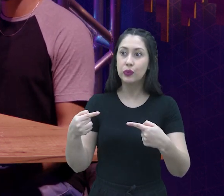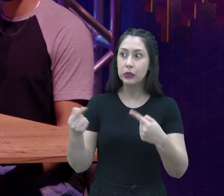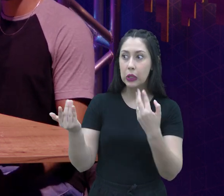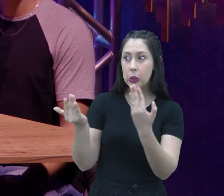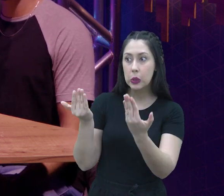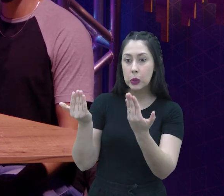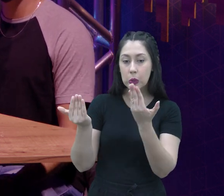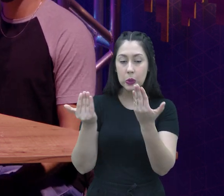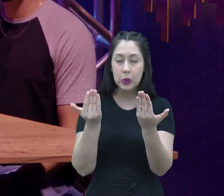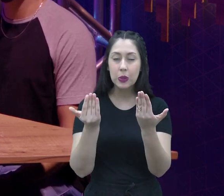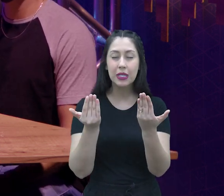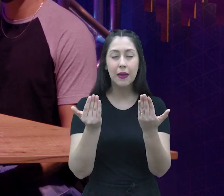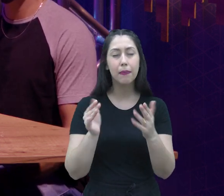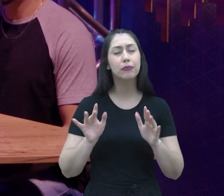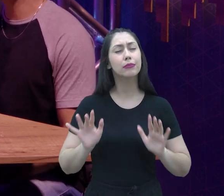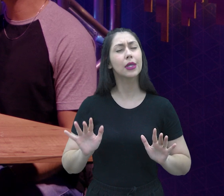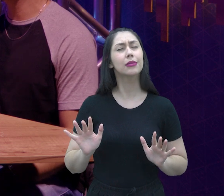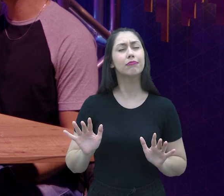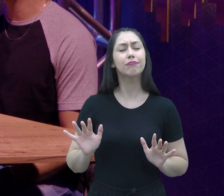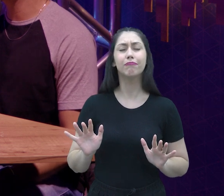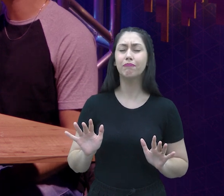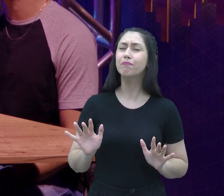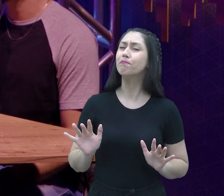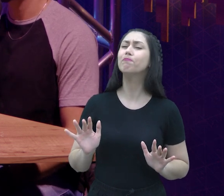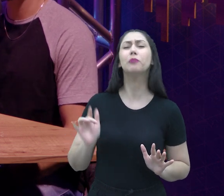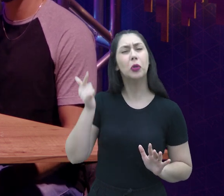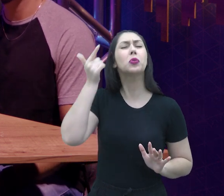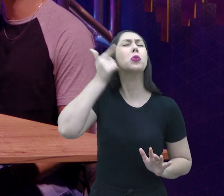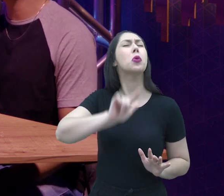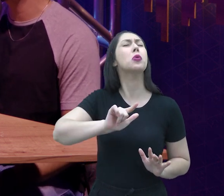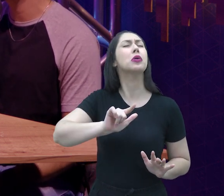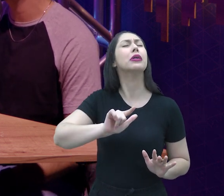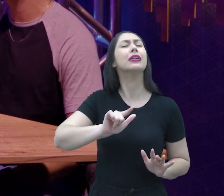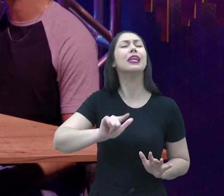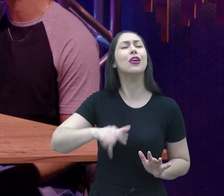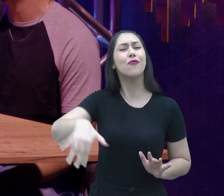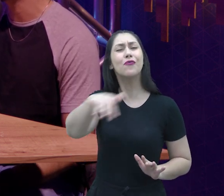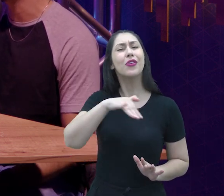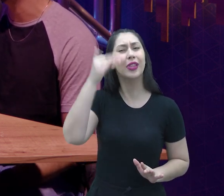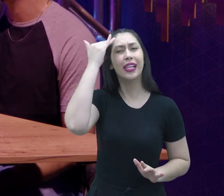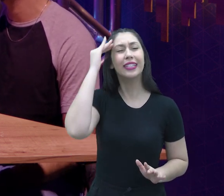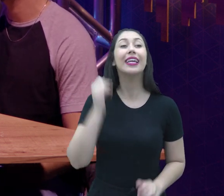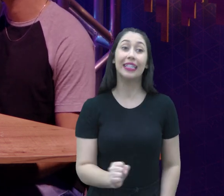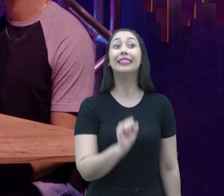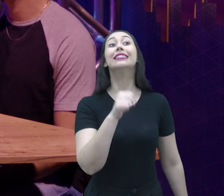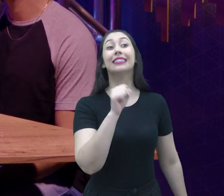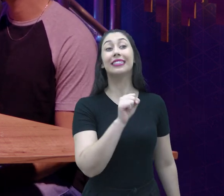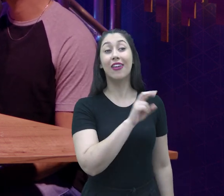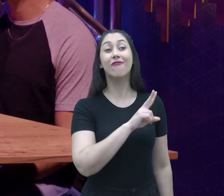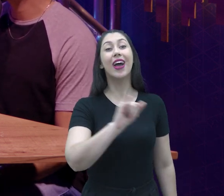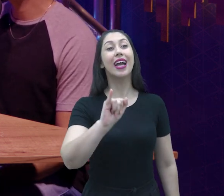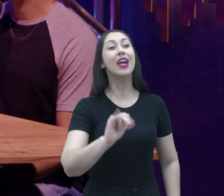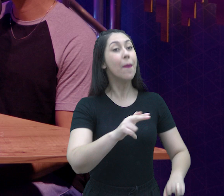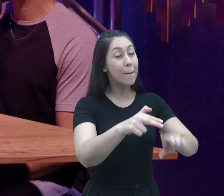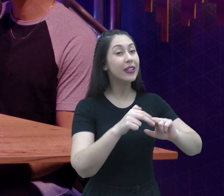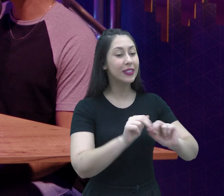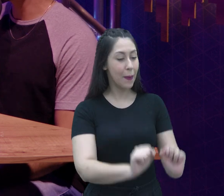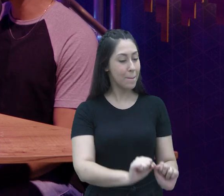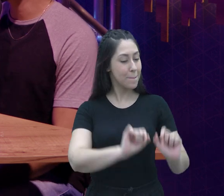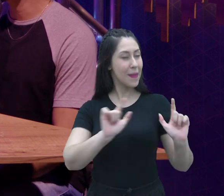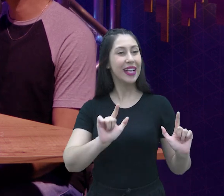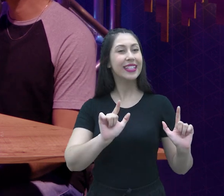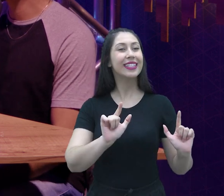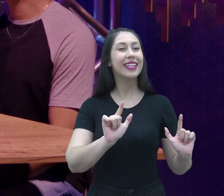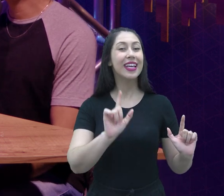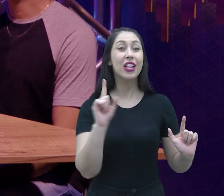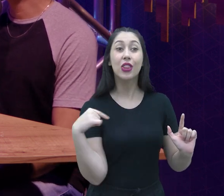fazer essa reflexão, mas eu acho que vai dar. Acho que a galera vai conseguir entender melhor. Vai dar certo. E é por isso, Thiago, coloca aqui a nossa